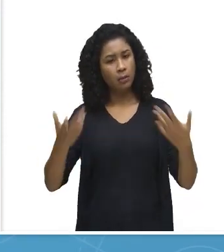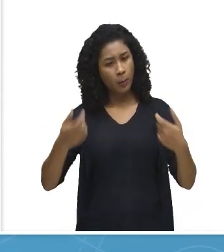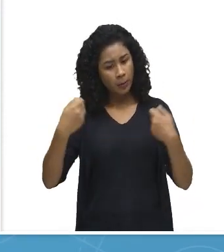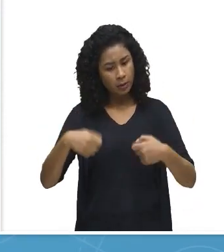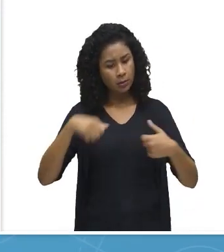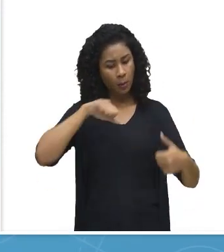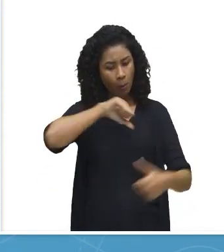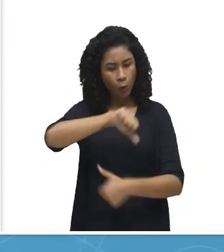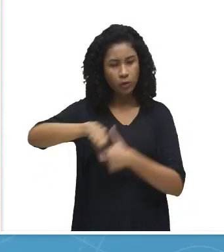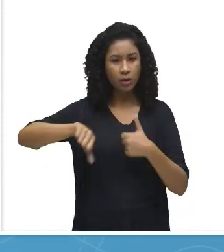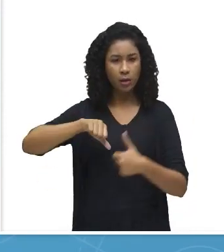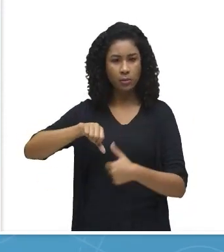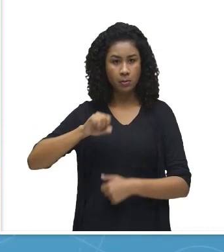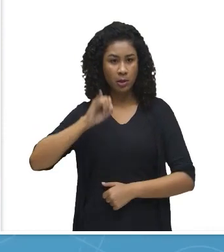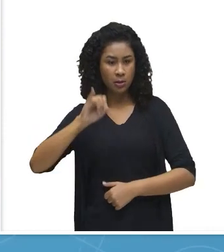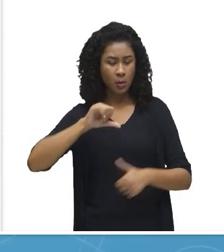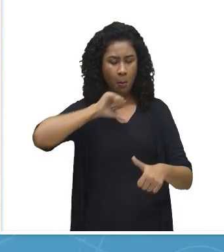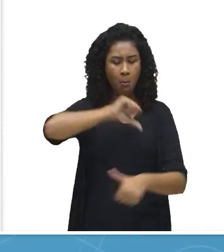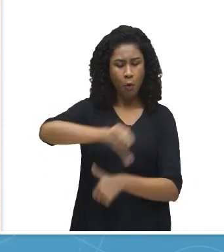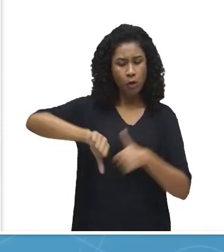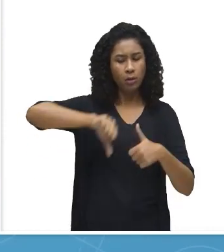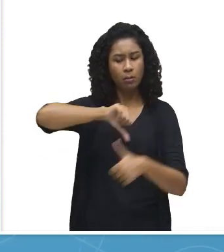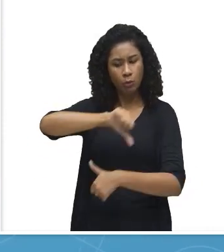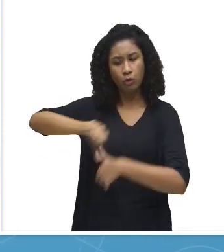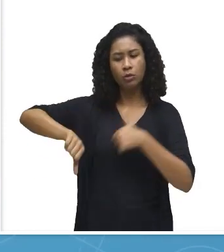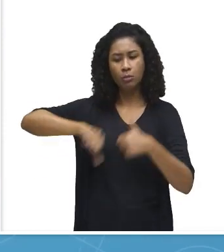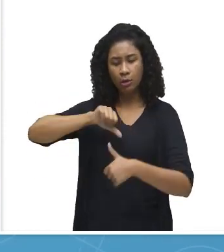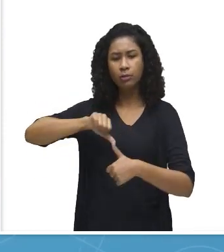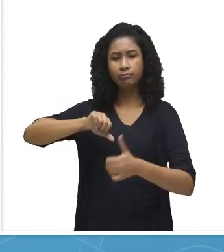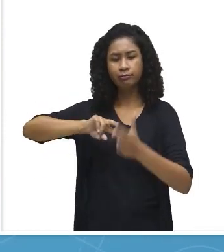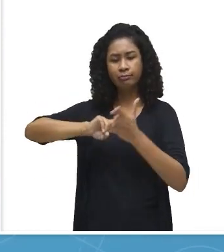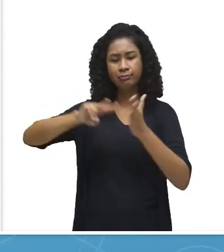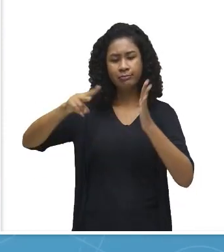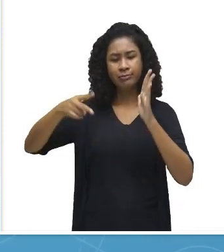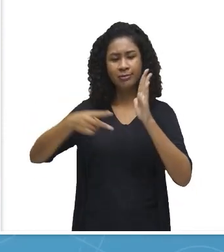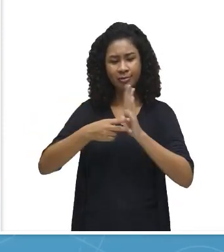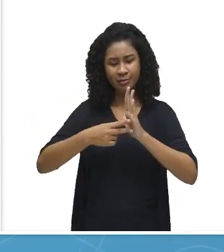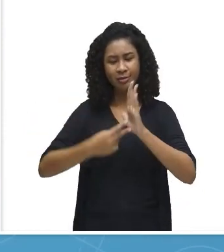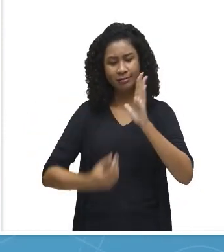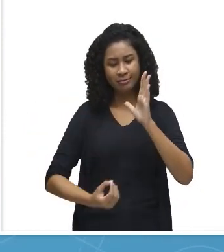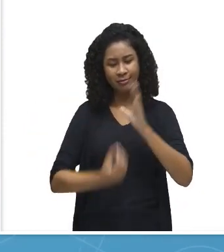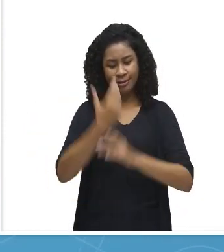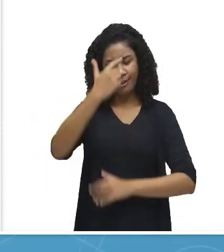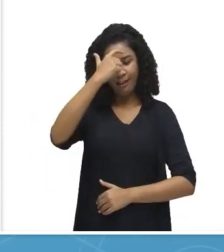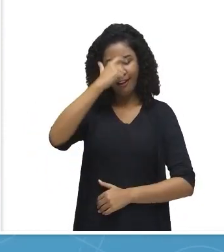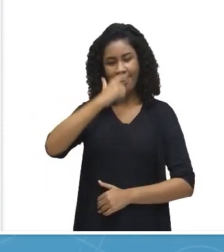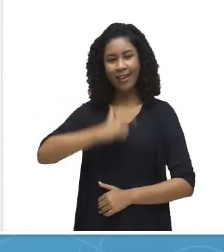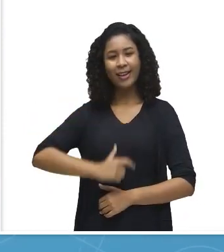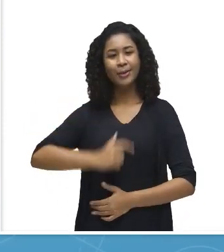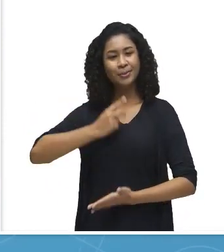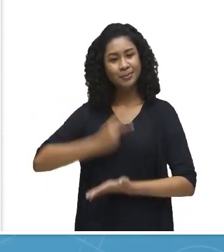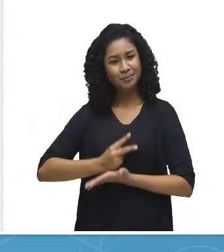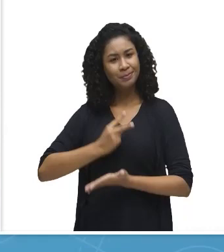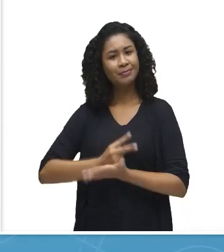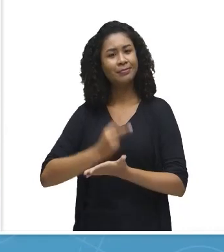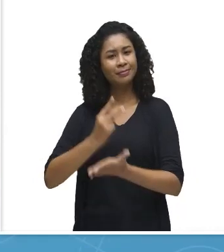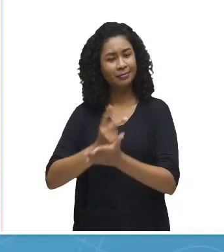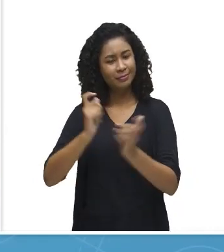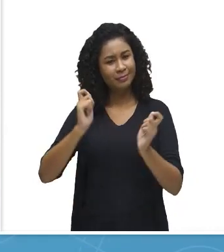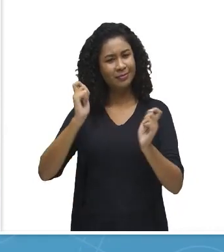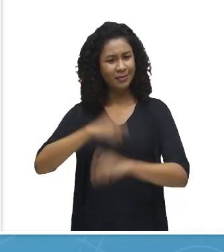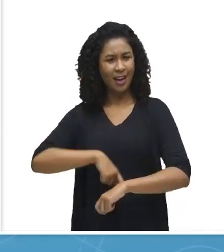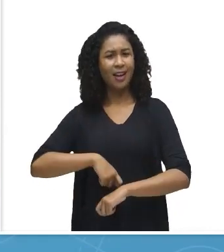mudo, mais eu me torno eu mesmo. E quais são as mudanças que você, meu caro aluno, minha cara aluna, meu